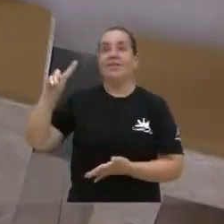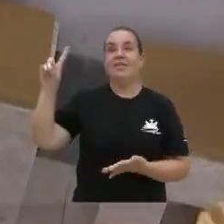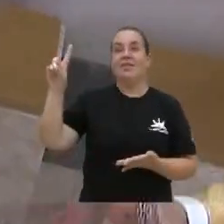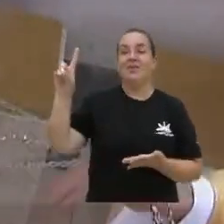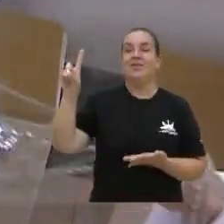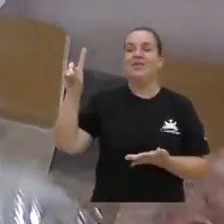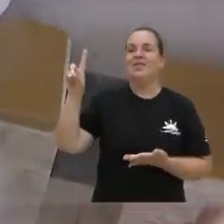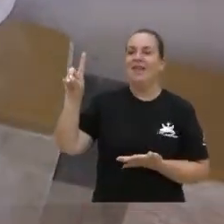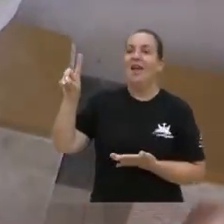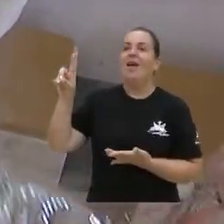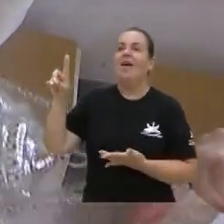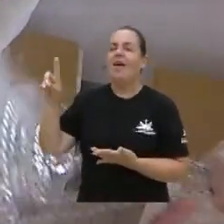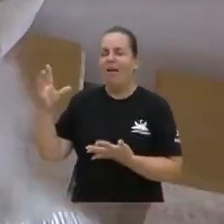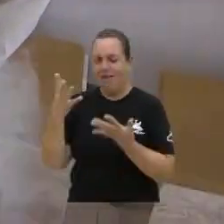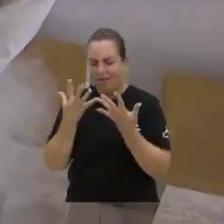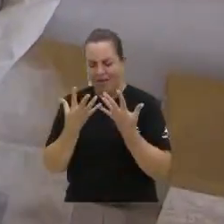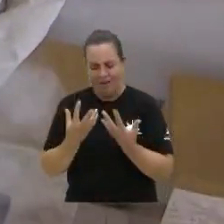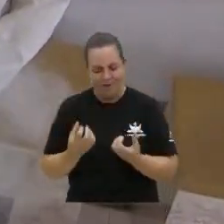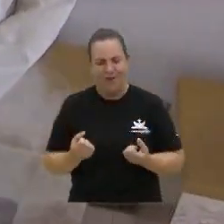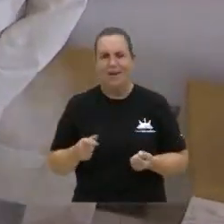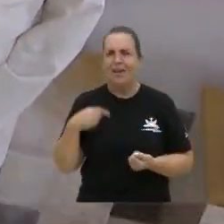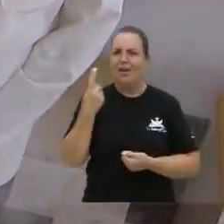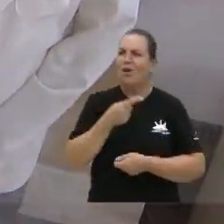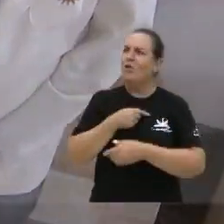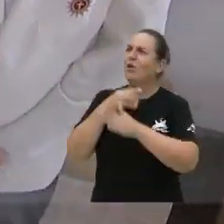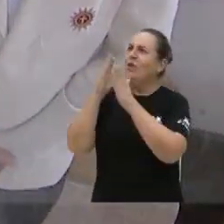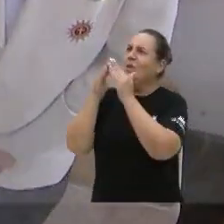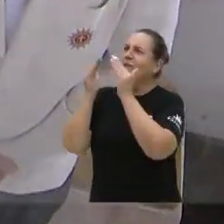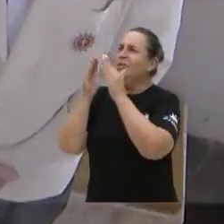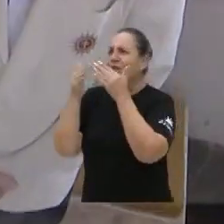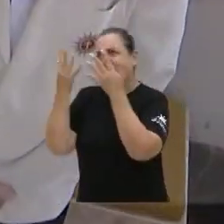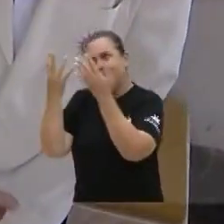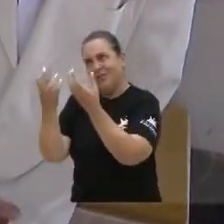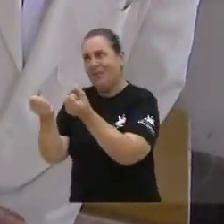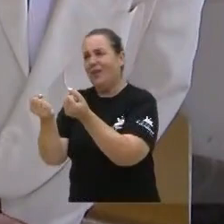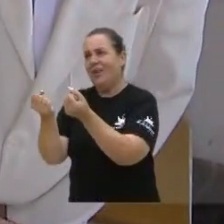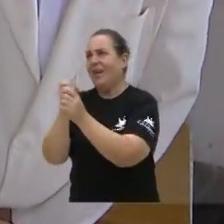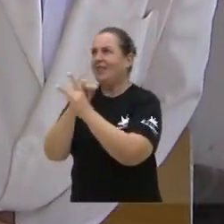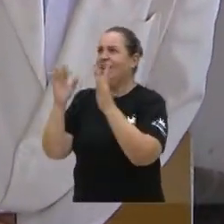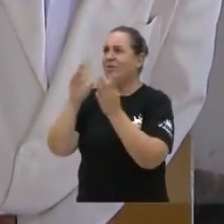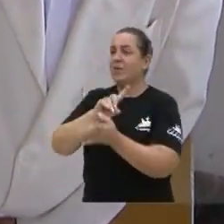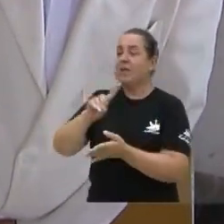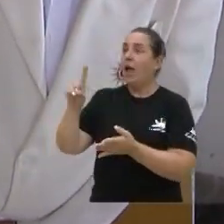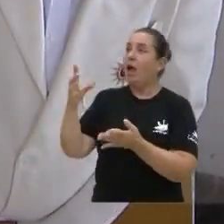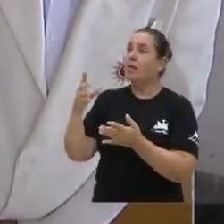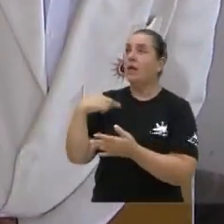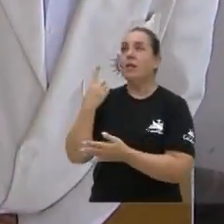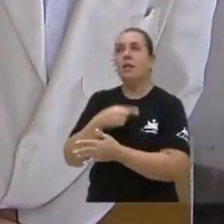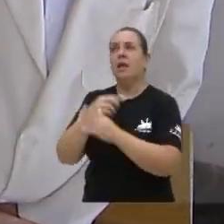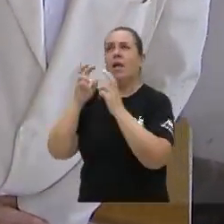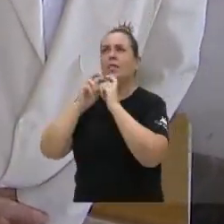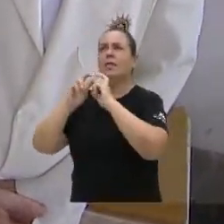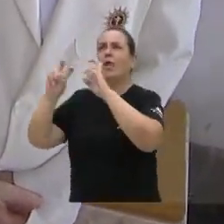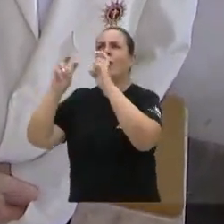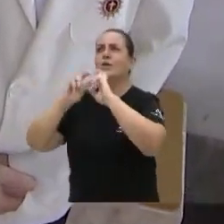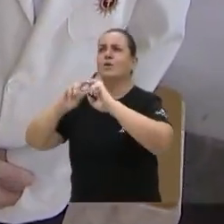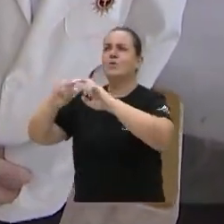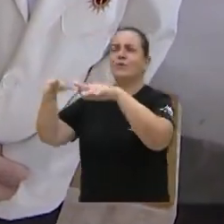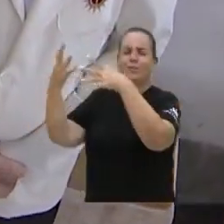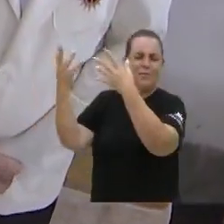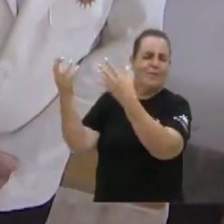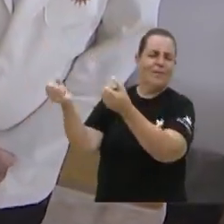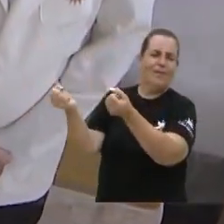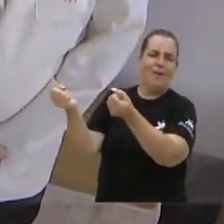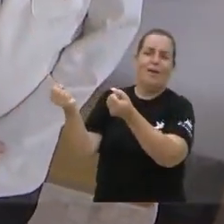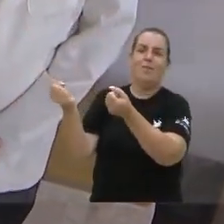glória a Deus, acolhei nossos pedidos, glória a Deus, atendei